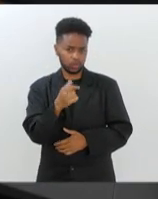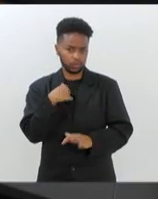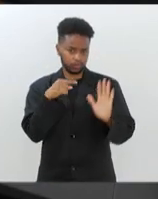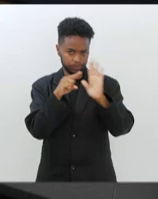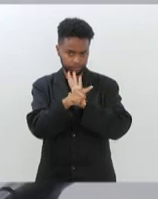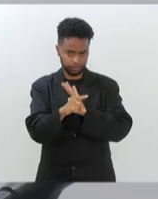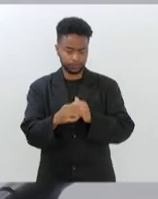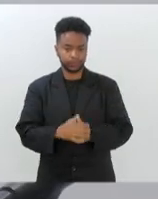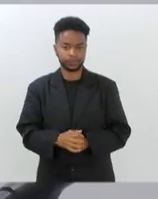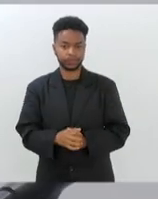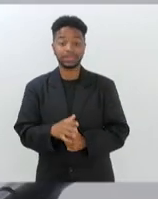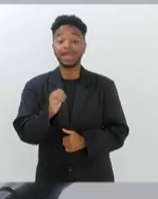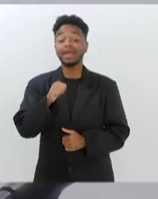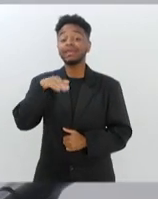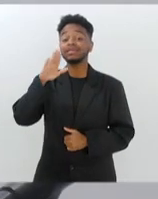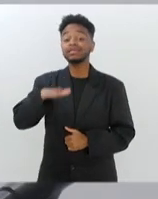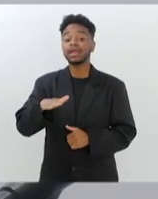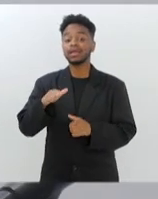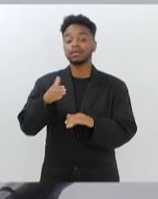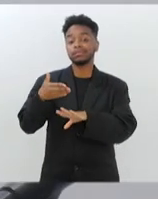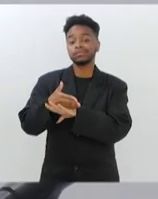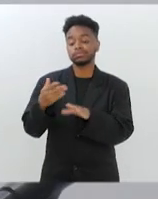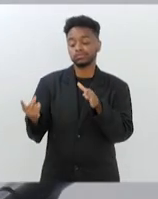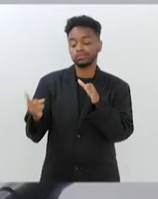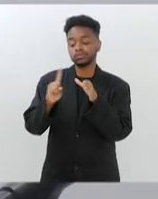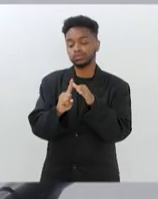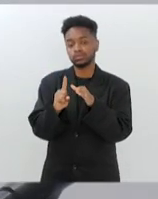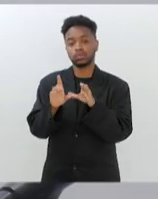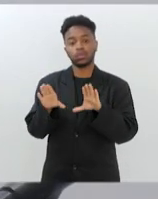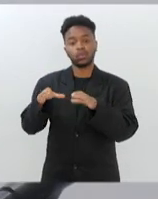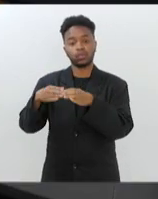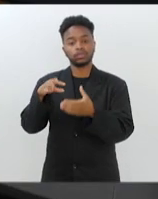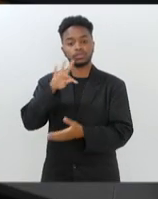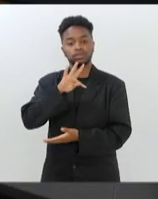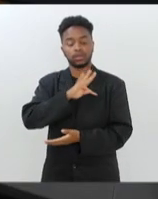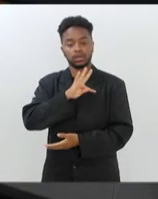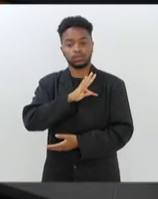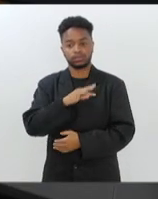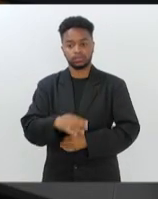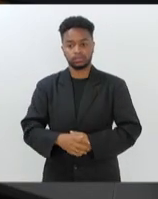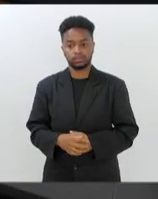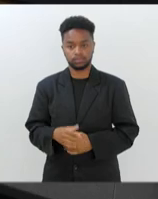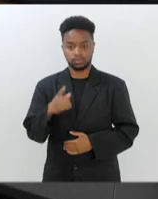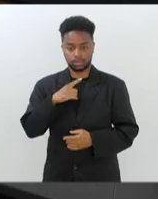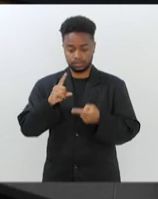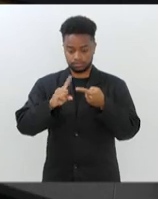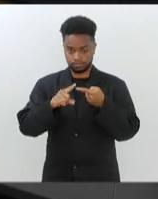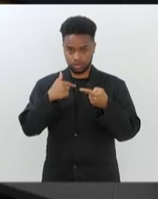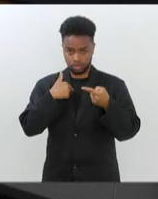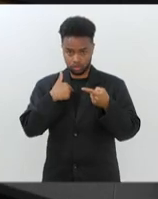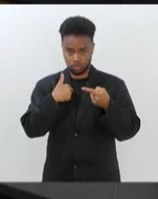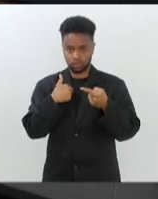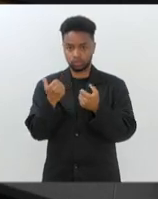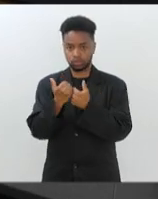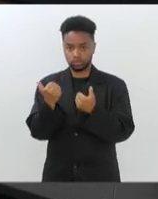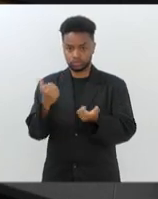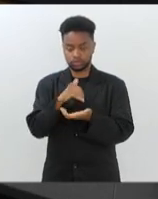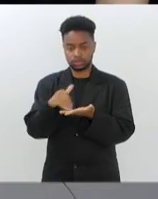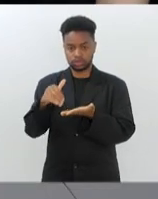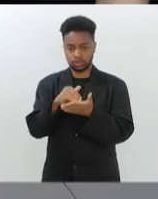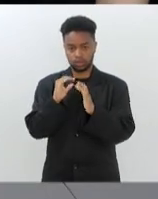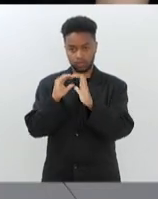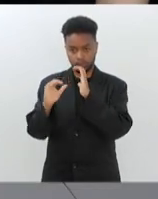questionamento Quem compõe o núcleo técnico de Publicidade do Governo do Estado tem a mim que sou o subsecretário de comunicação da